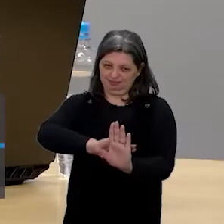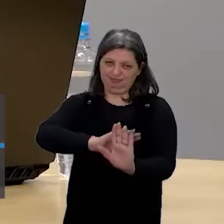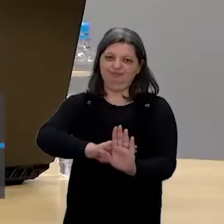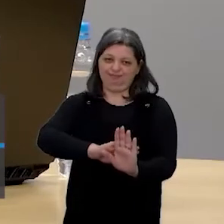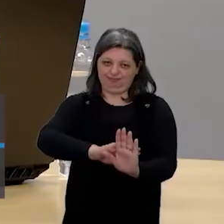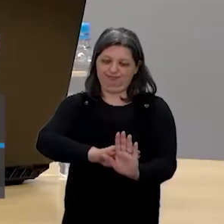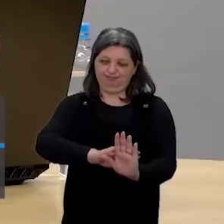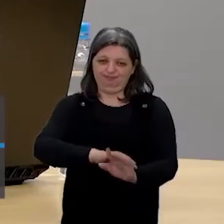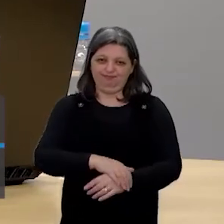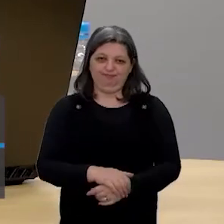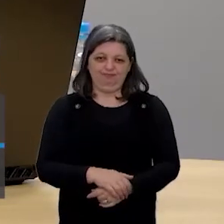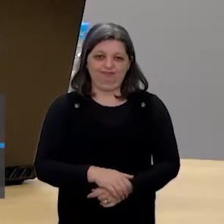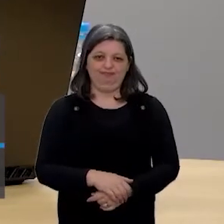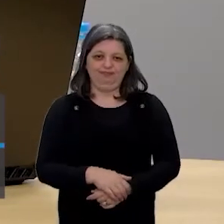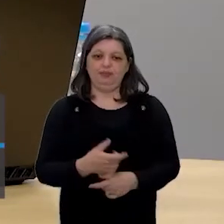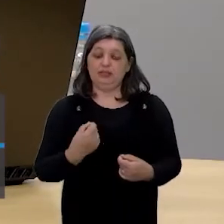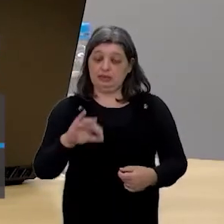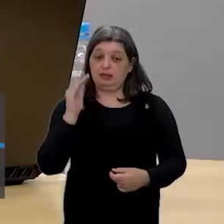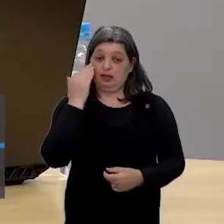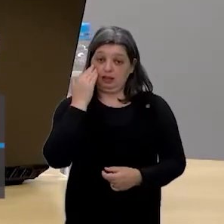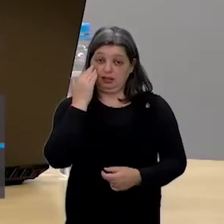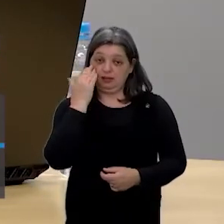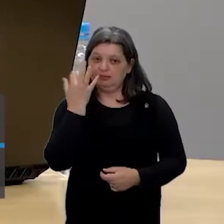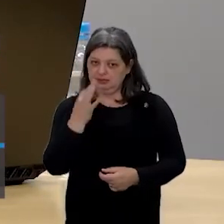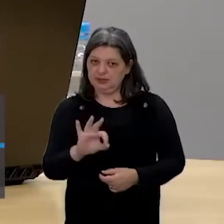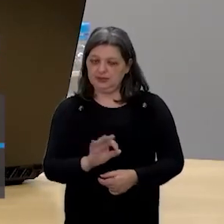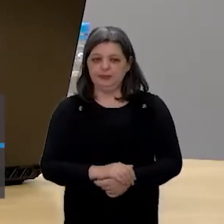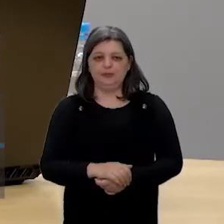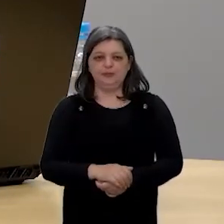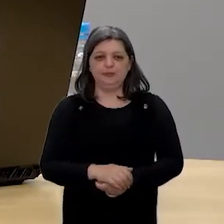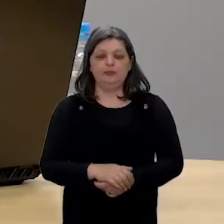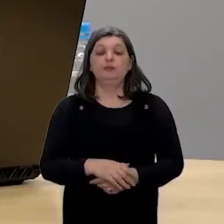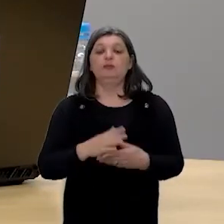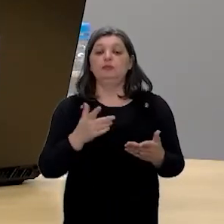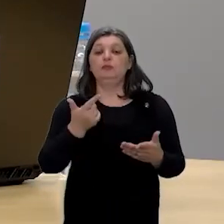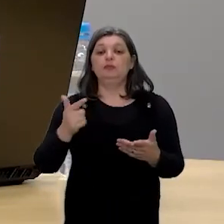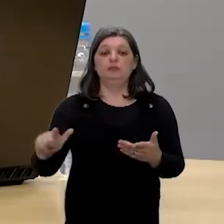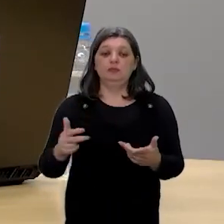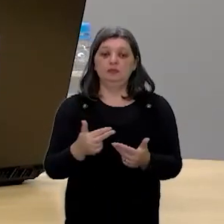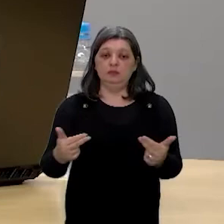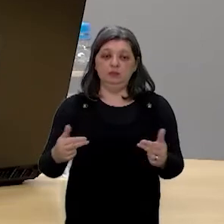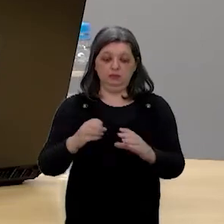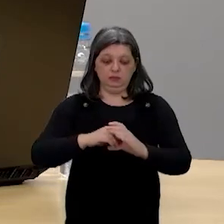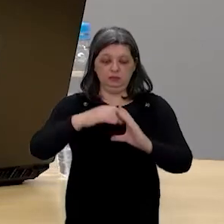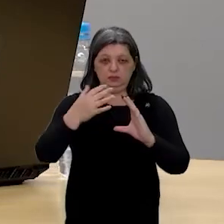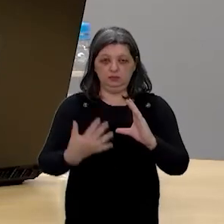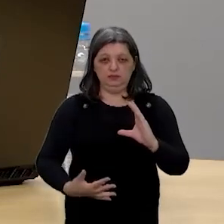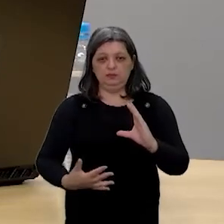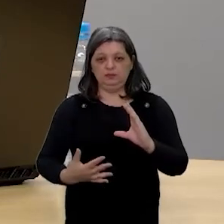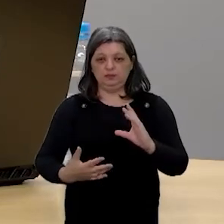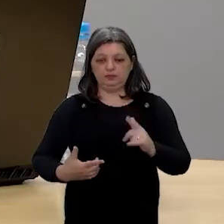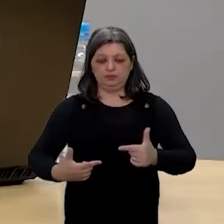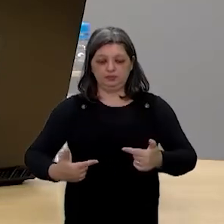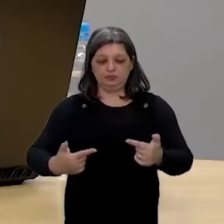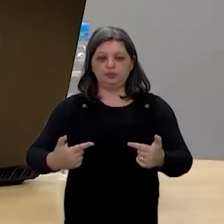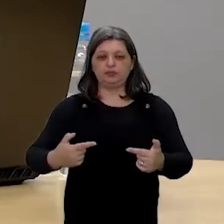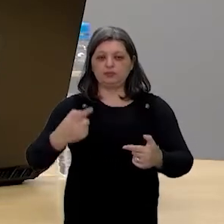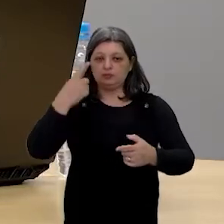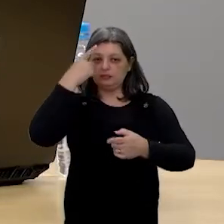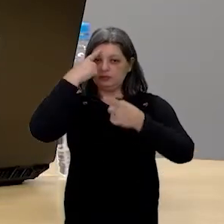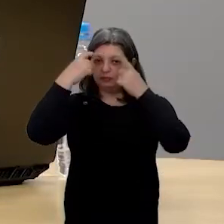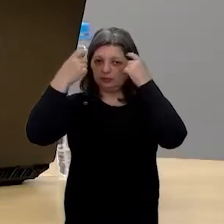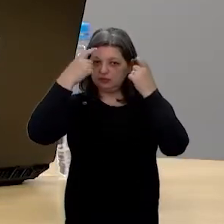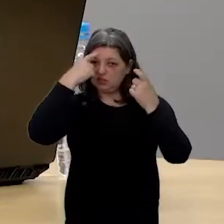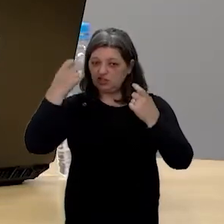gente não pode perder isso de vista, certo? Bom, outra característica dessa Guerra Fria aí